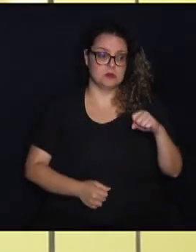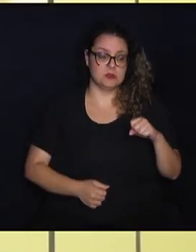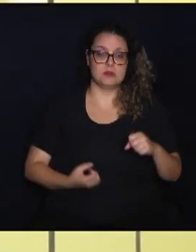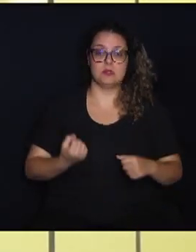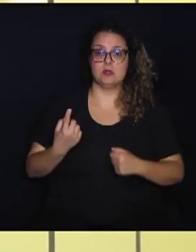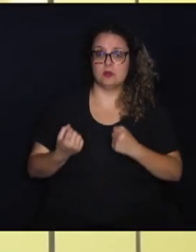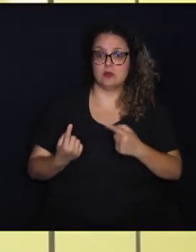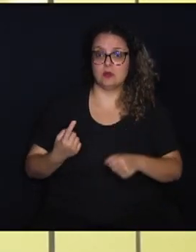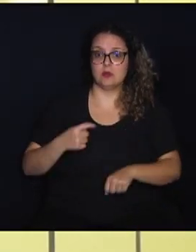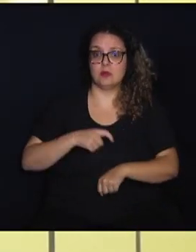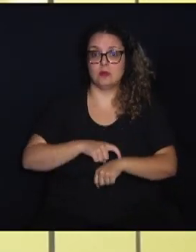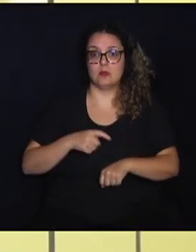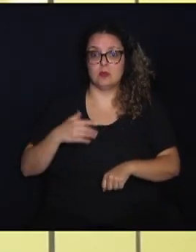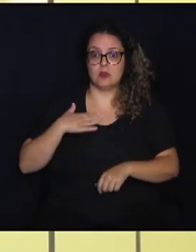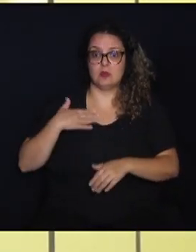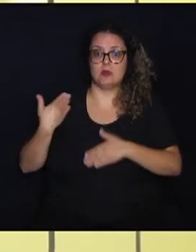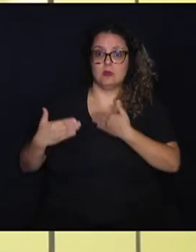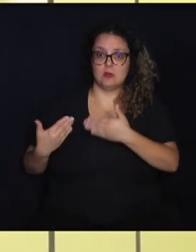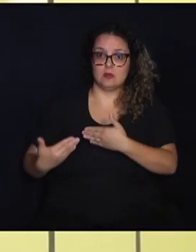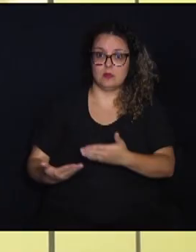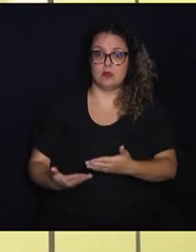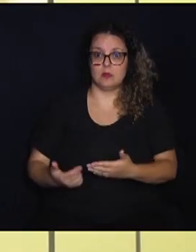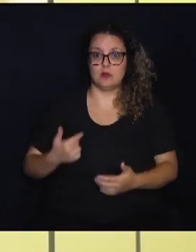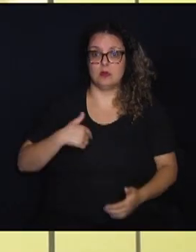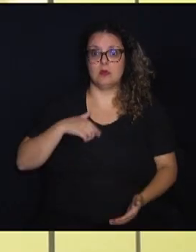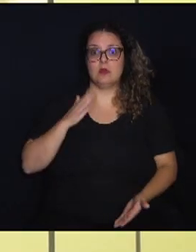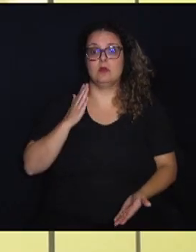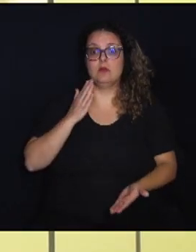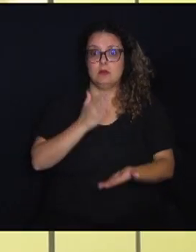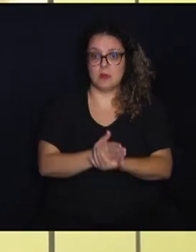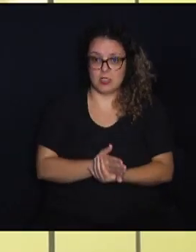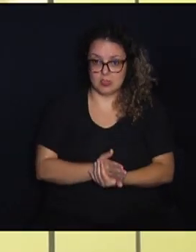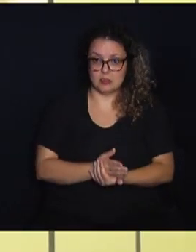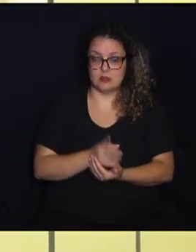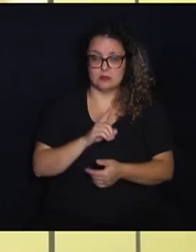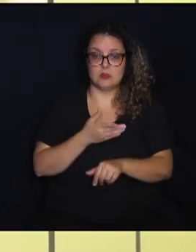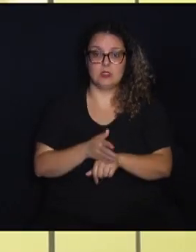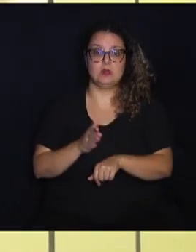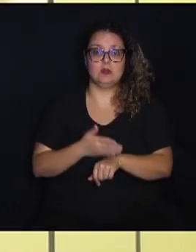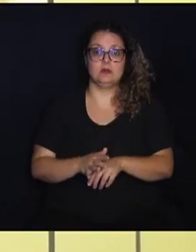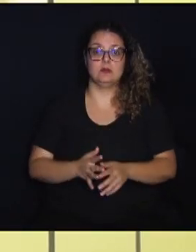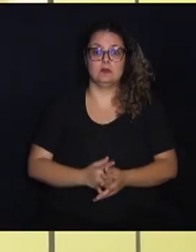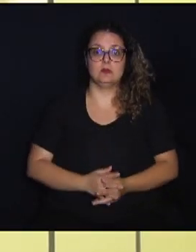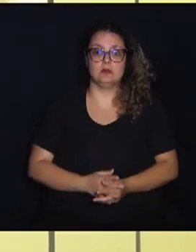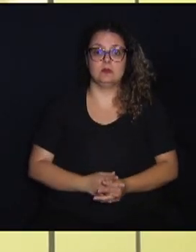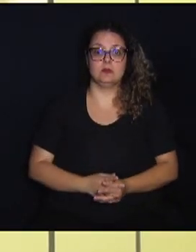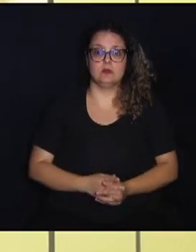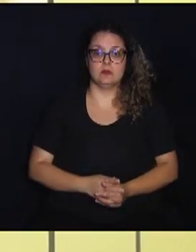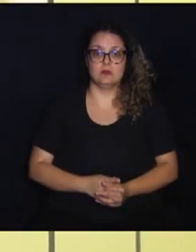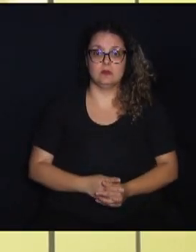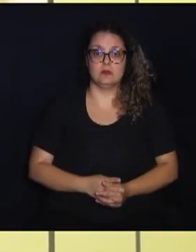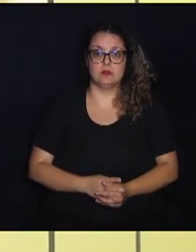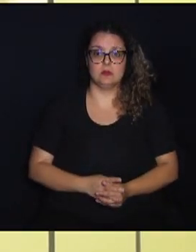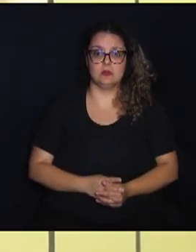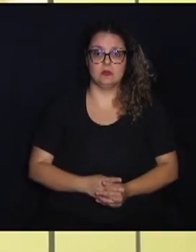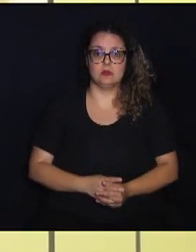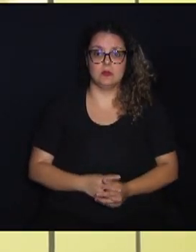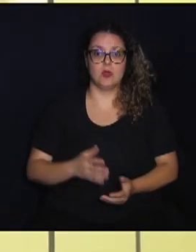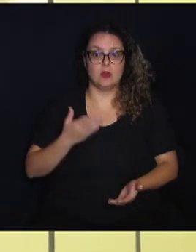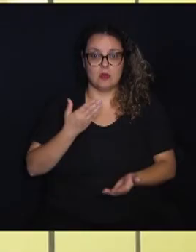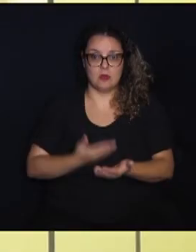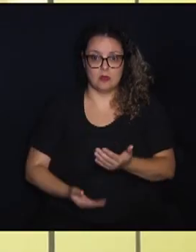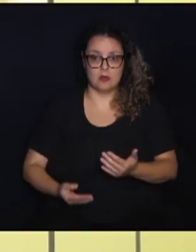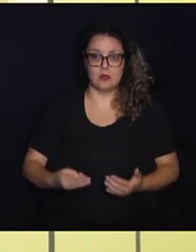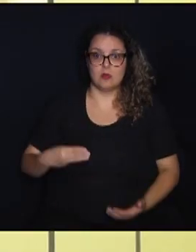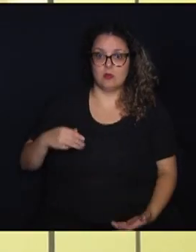momento nessa minha trajetória agora eu ficar sem treinar, eu vou perder o índice de massa magra